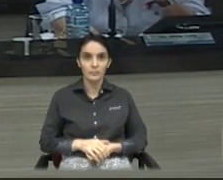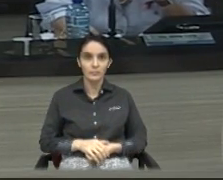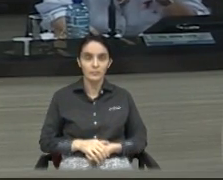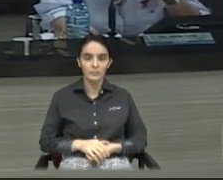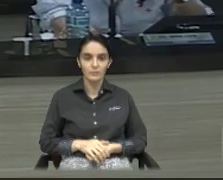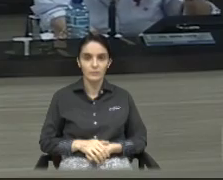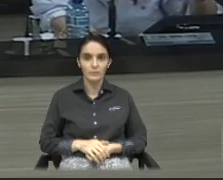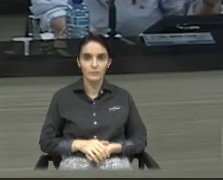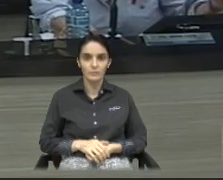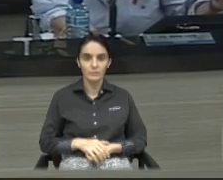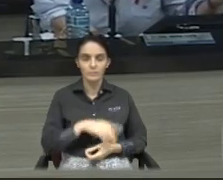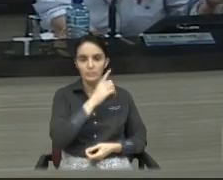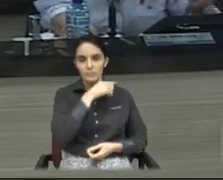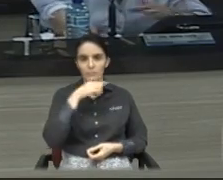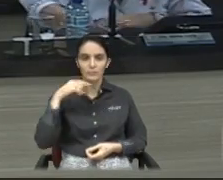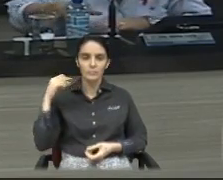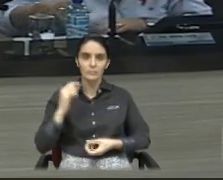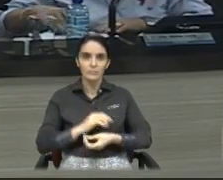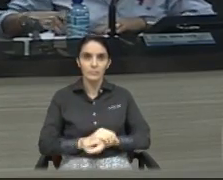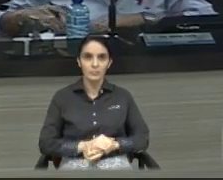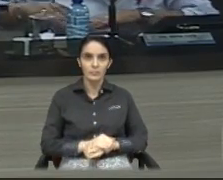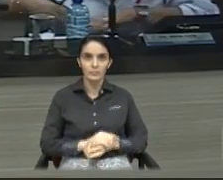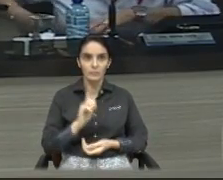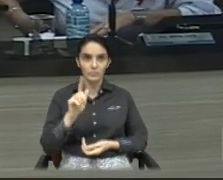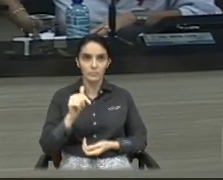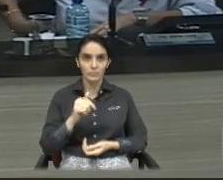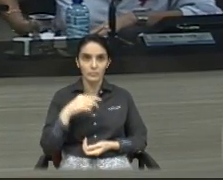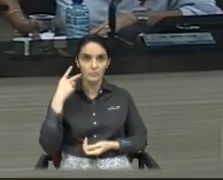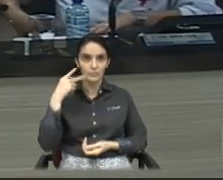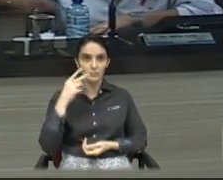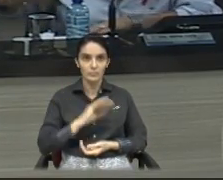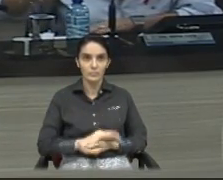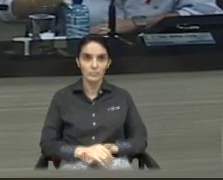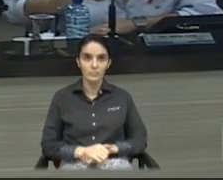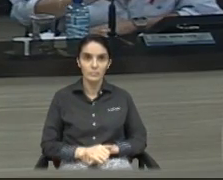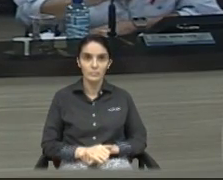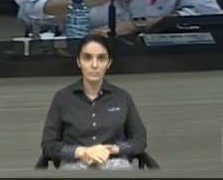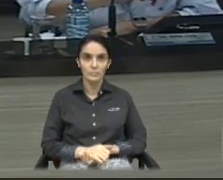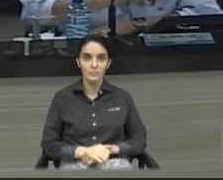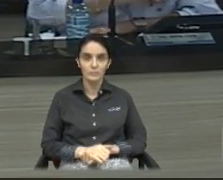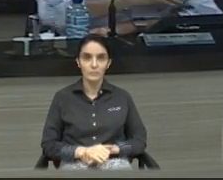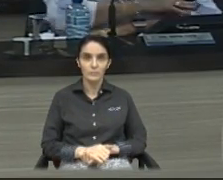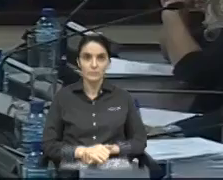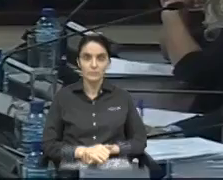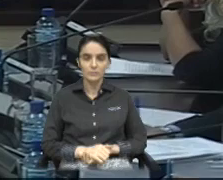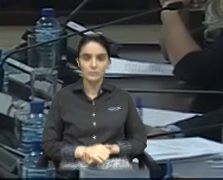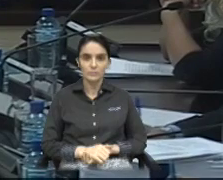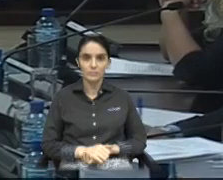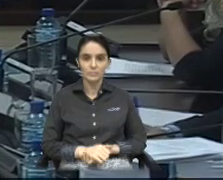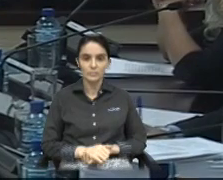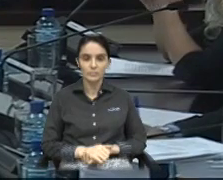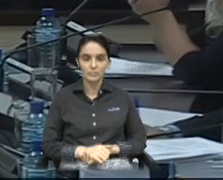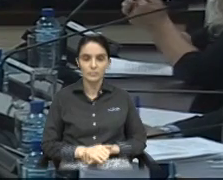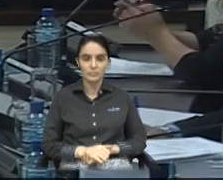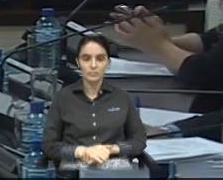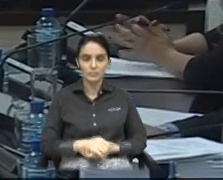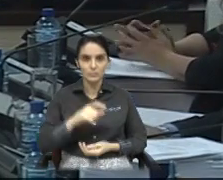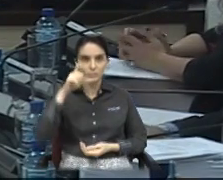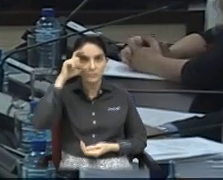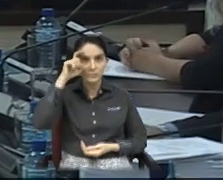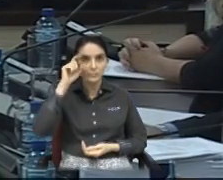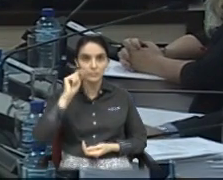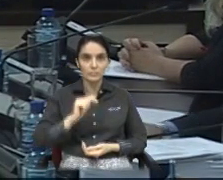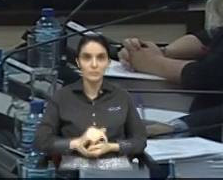Não. Doutora Mayra. Mais algum vereador? Eu, Farid. Vereador Farid. Mais